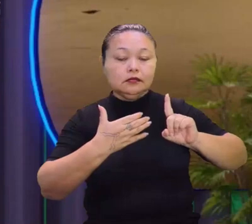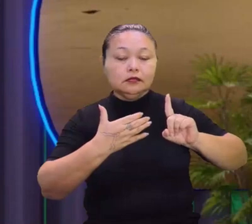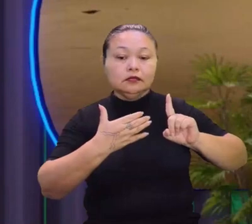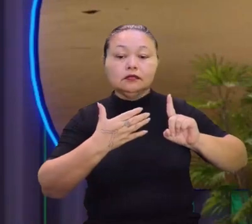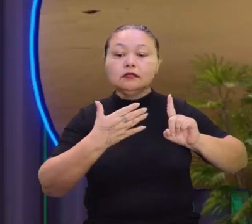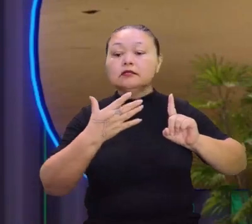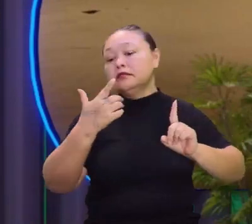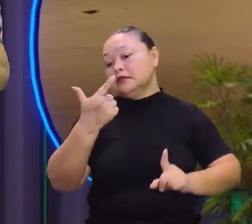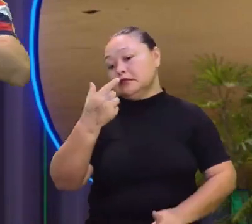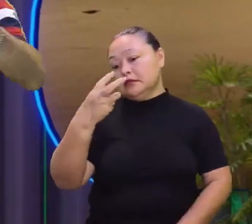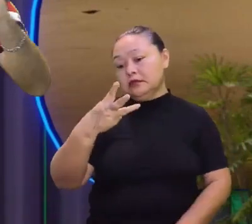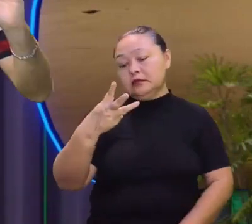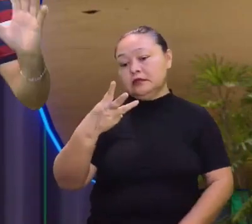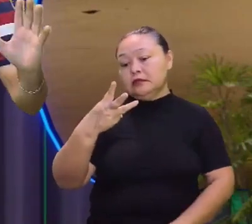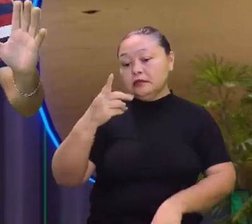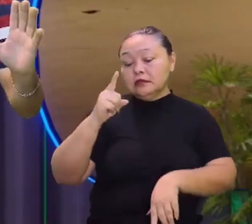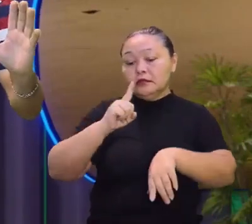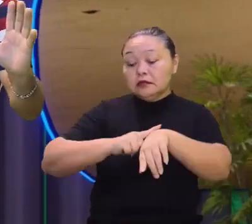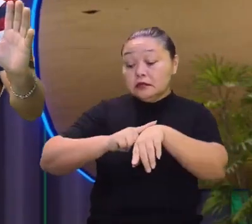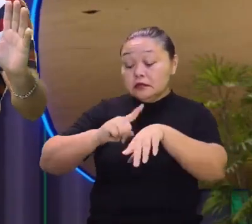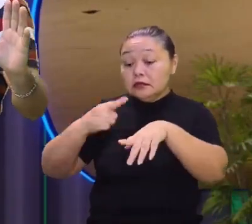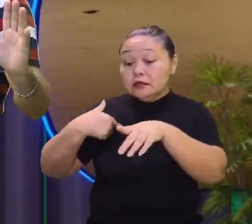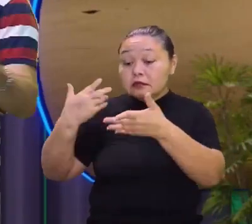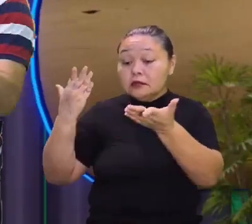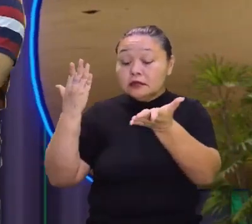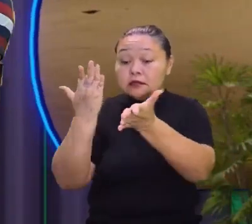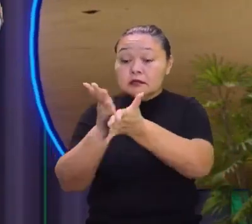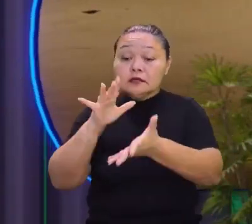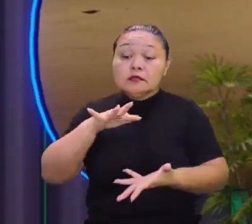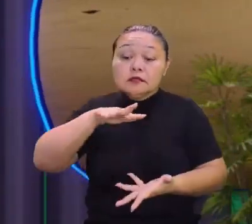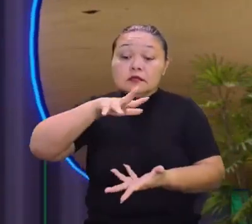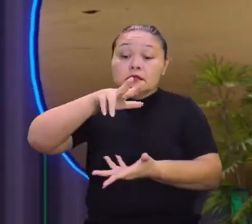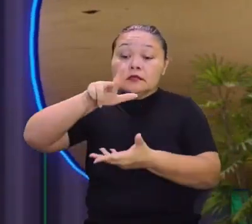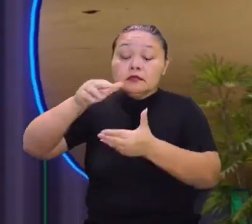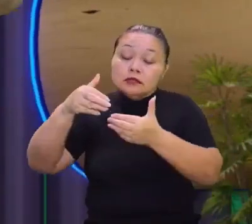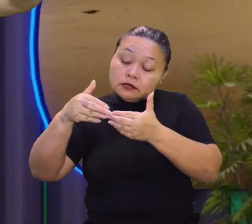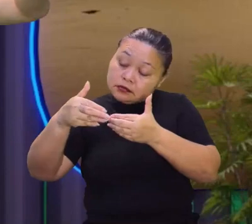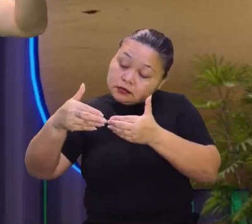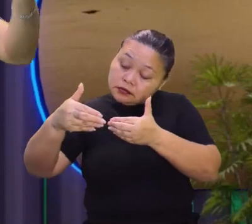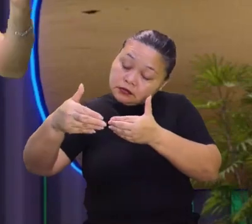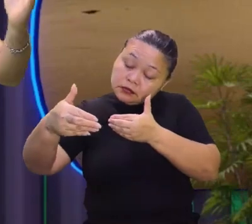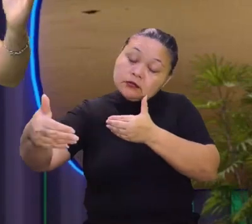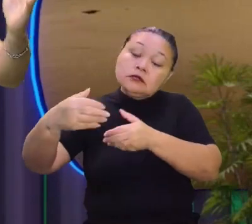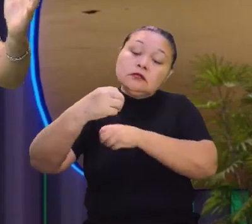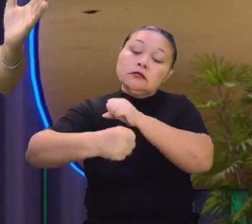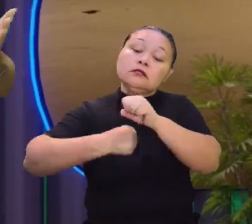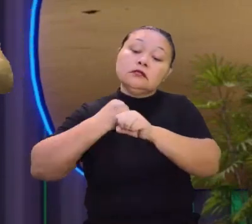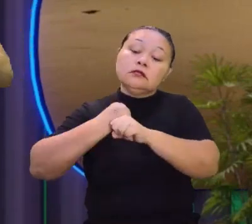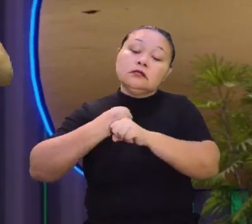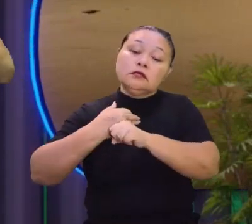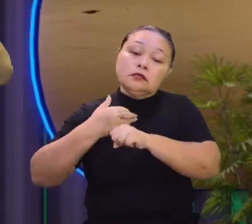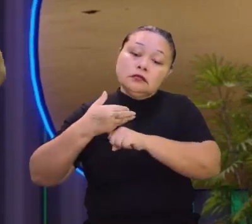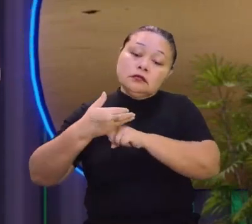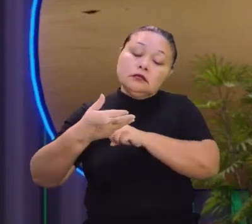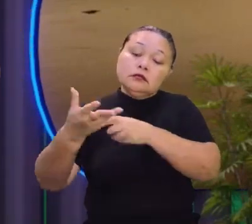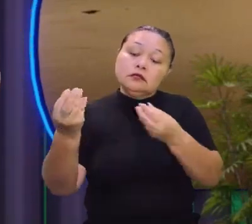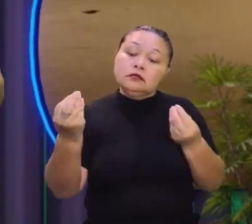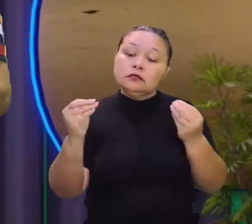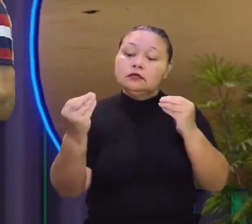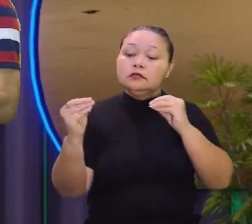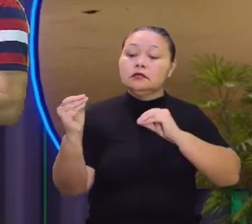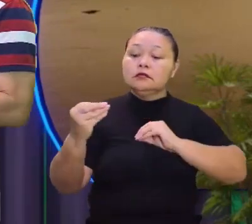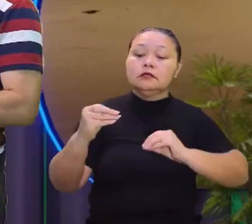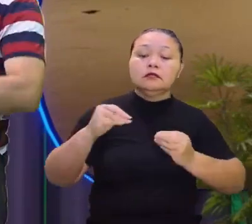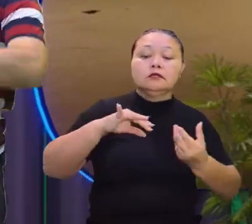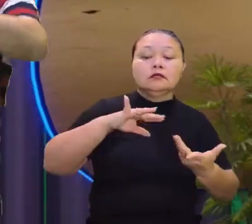às 23 horas, para acabar o ano. E o restante todo do ano foi para a formação